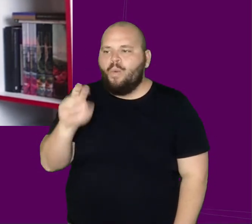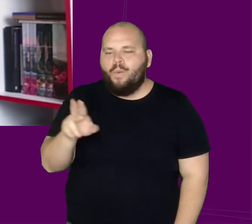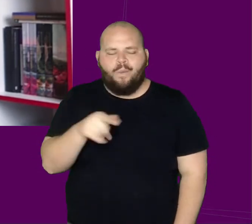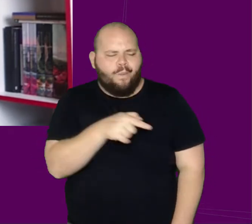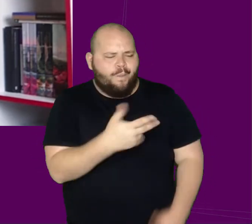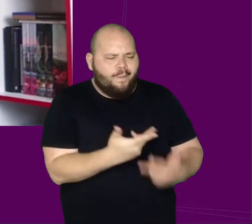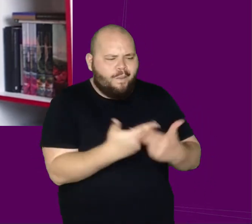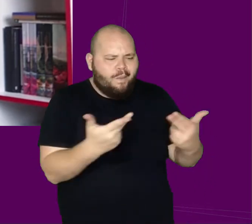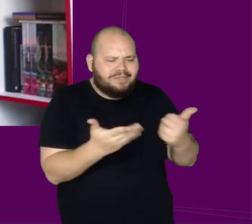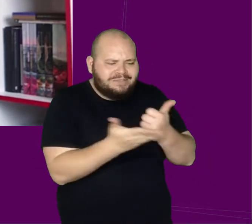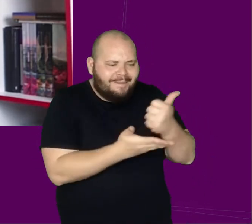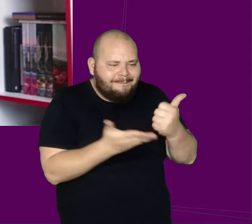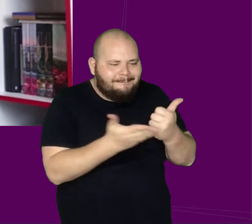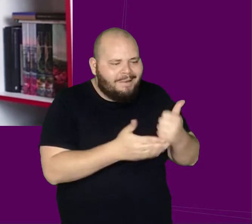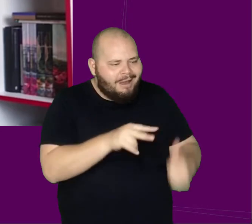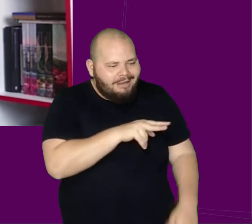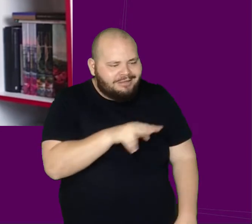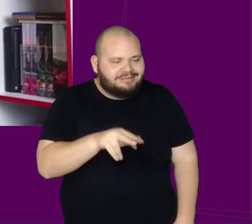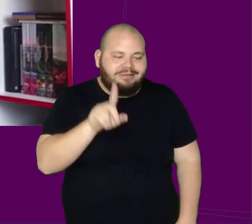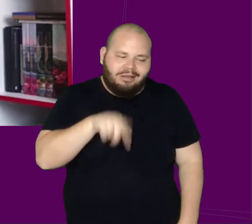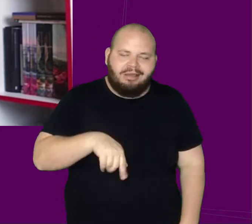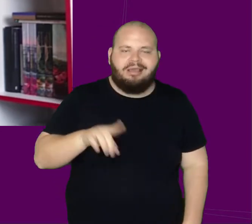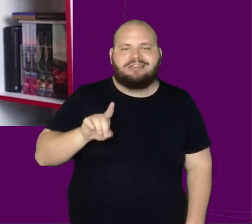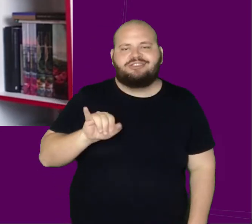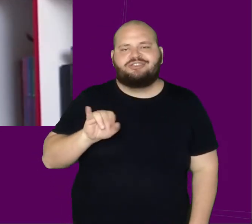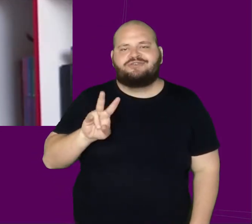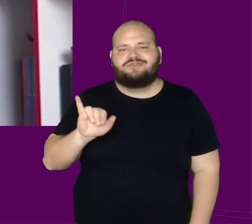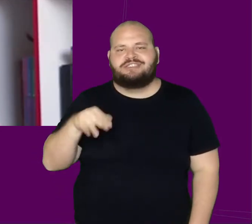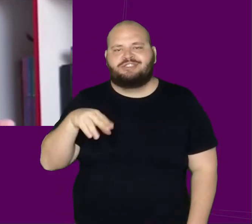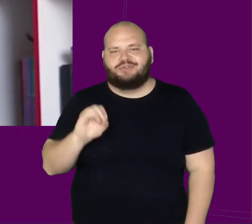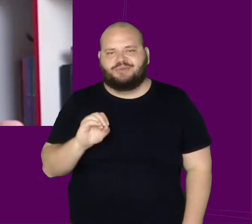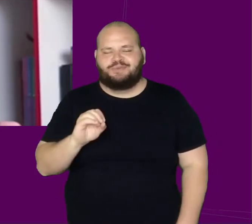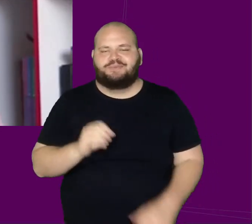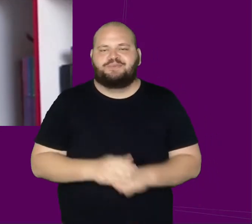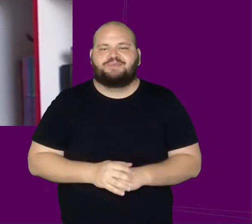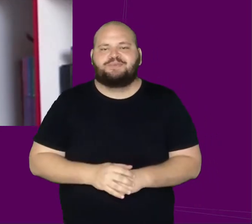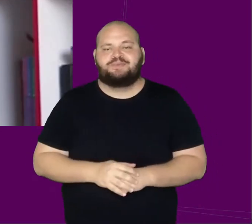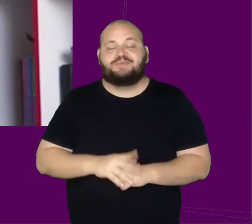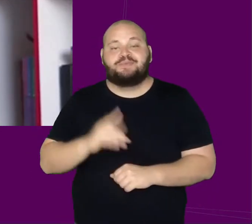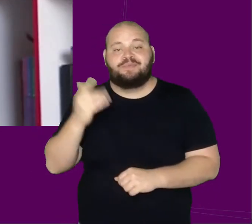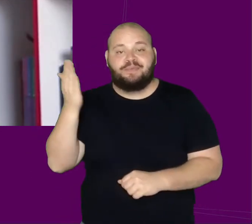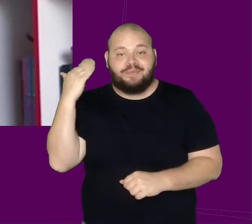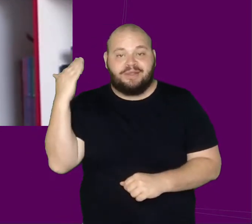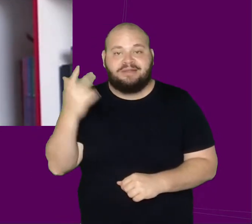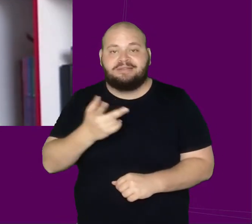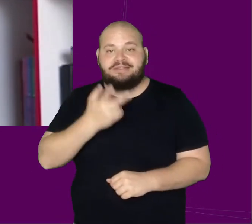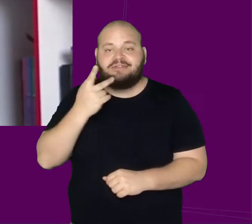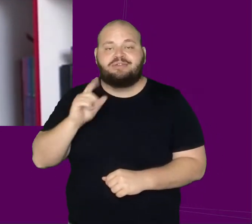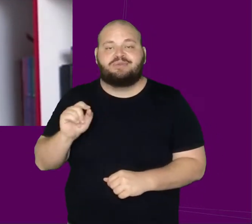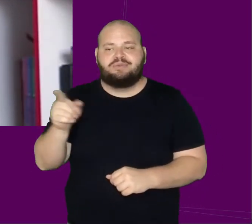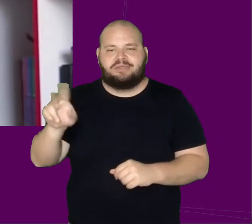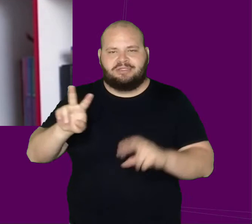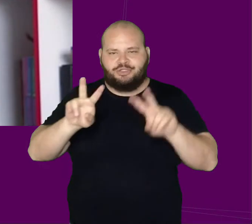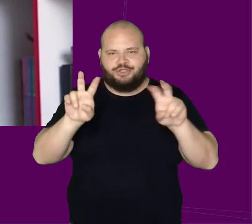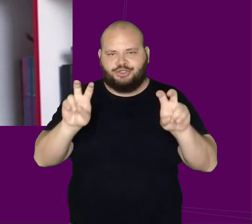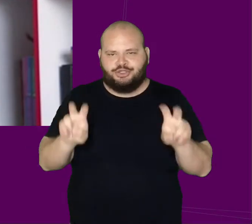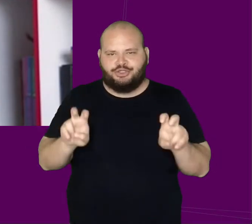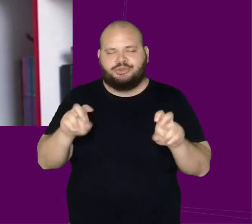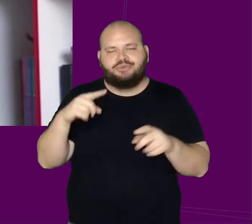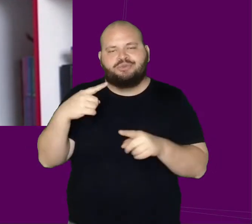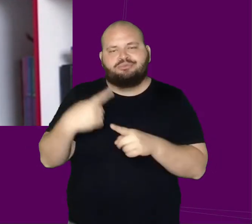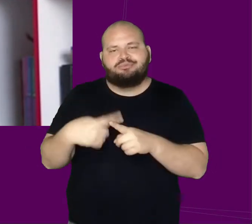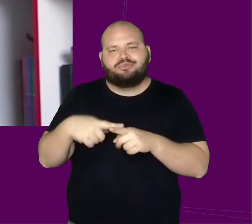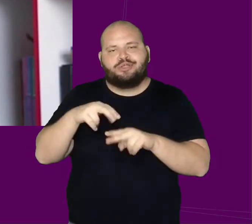mesmo nessas coisas mais banais da vida de todo dia. Em uma entrevista, a Adélia diz que esse título é porque ela pensa